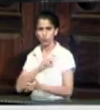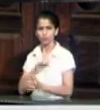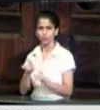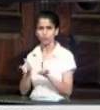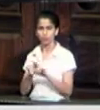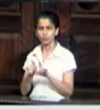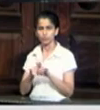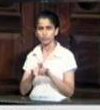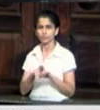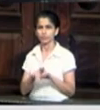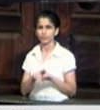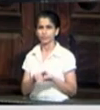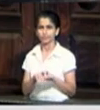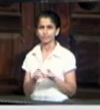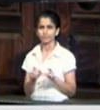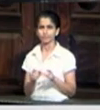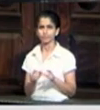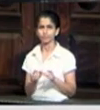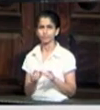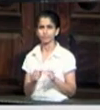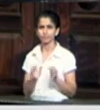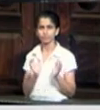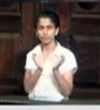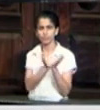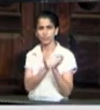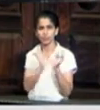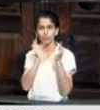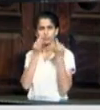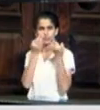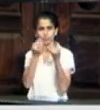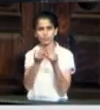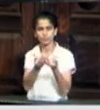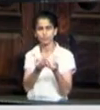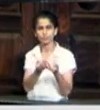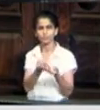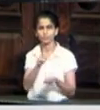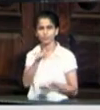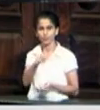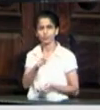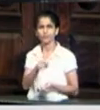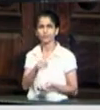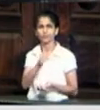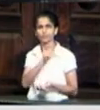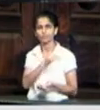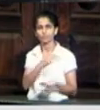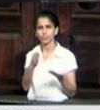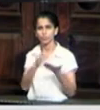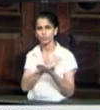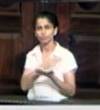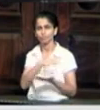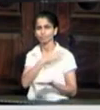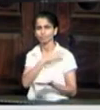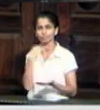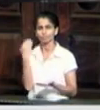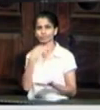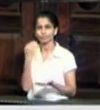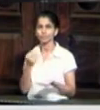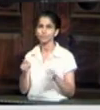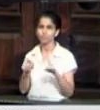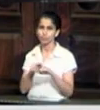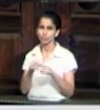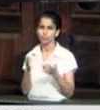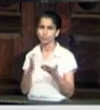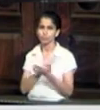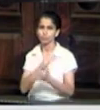mas, sobretudo, as famílias dos policiais mortos ou feridos